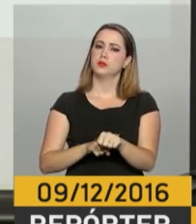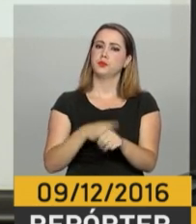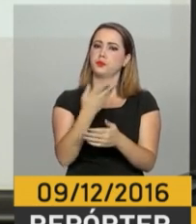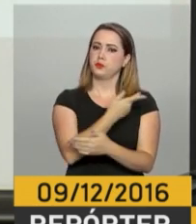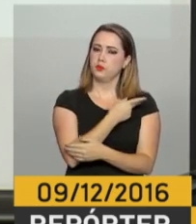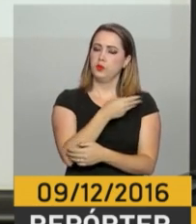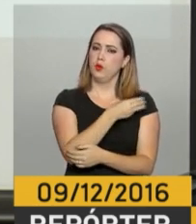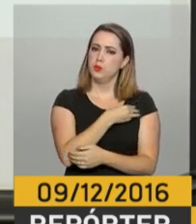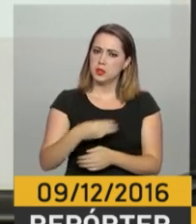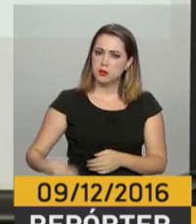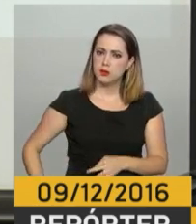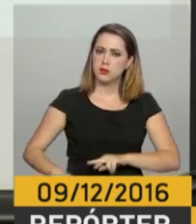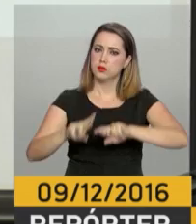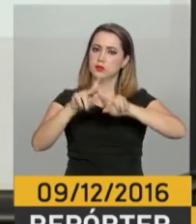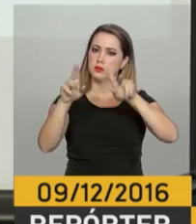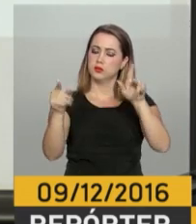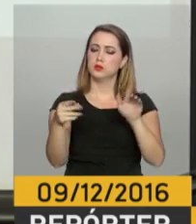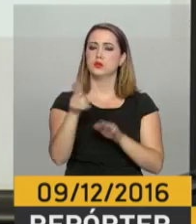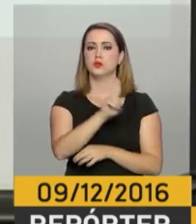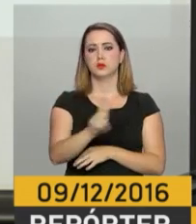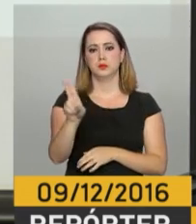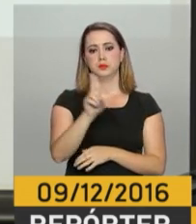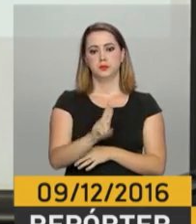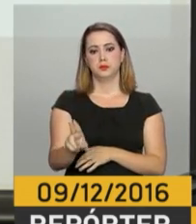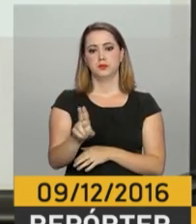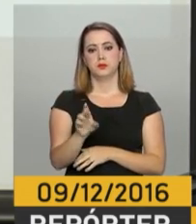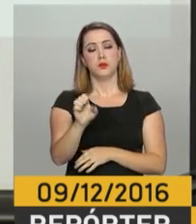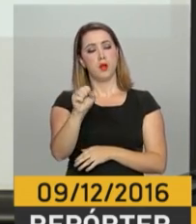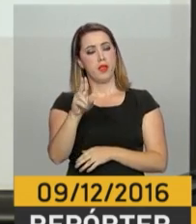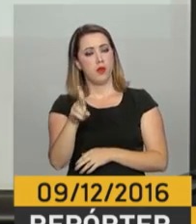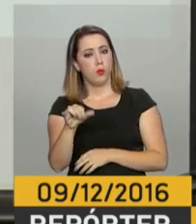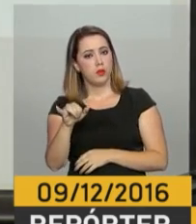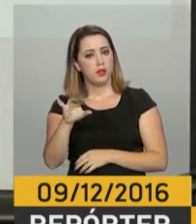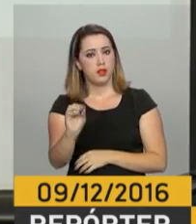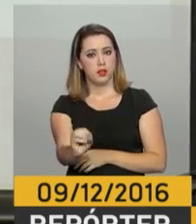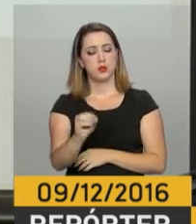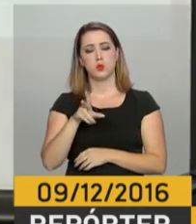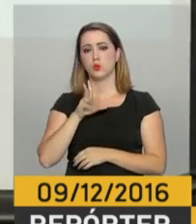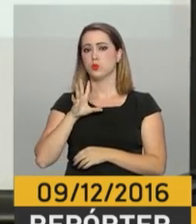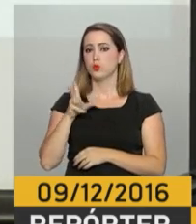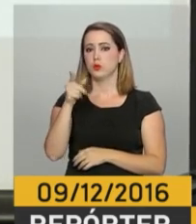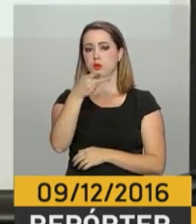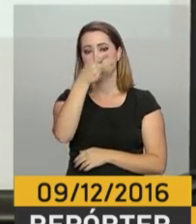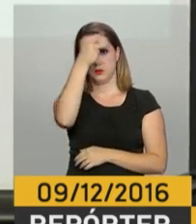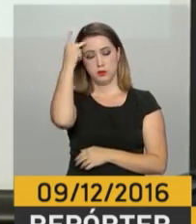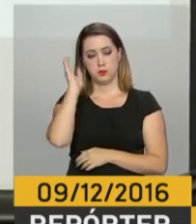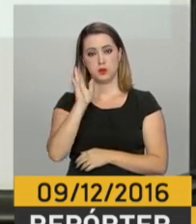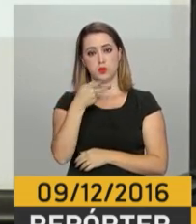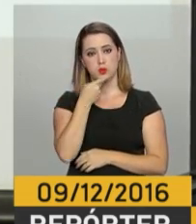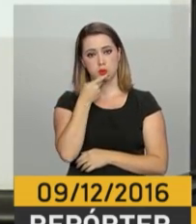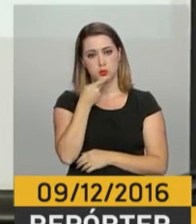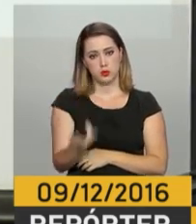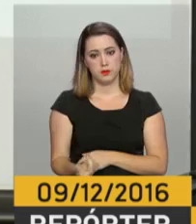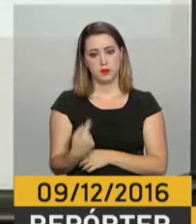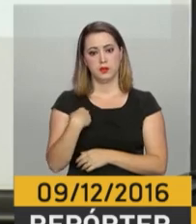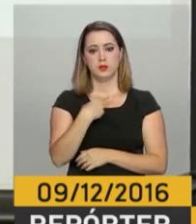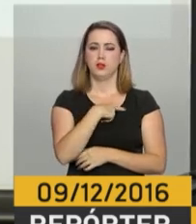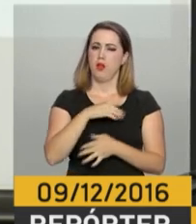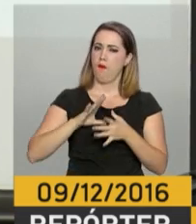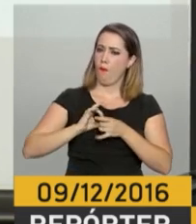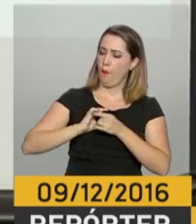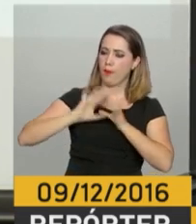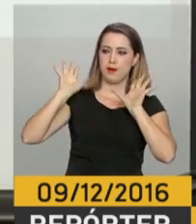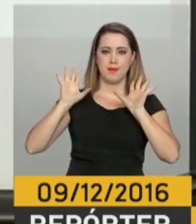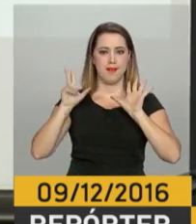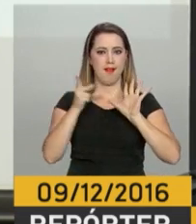Helder, o Rosendo, o Eunício e todos que se manifestaram, eu vou me dispensar de falar